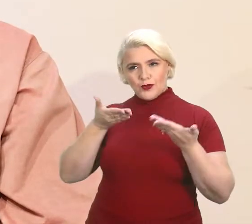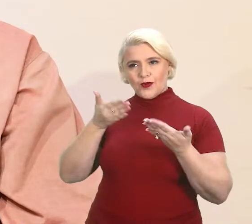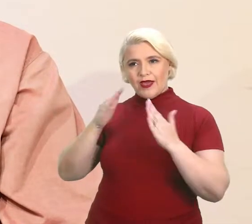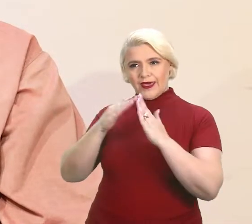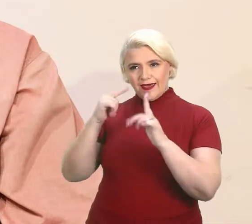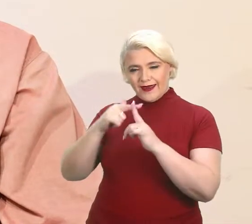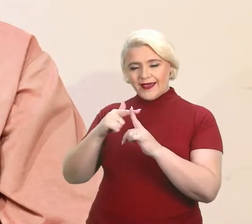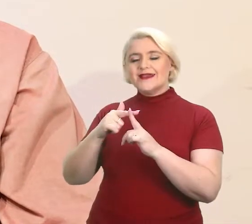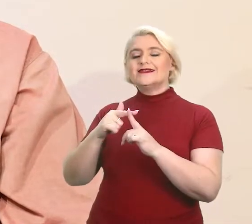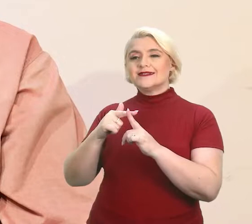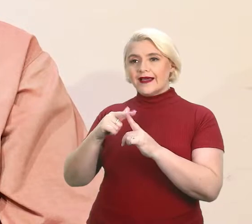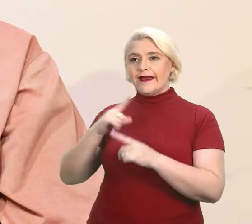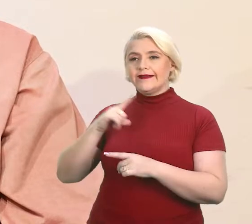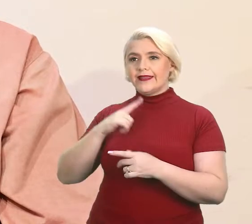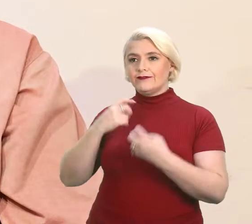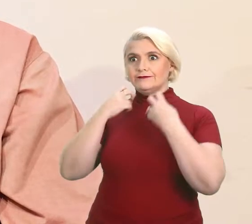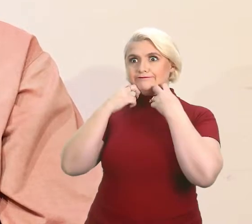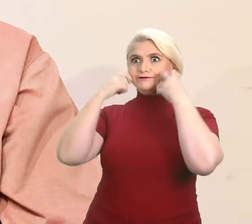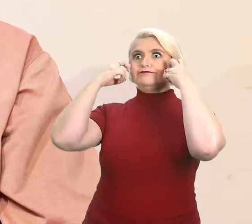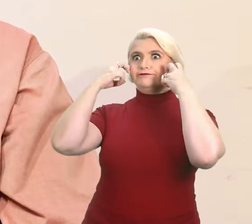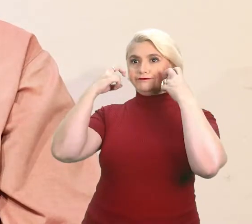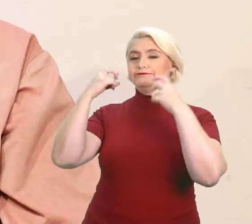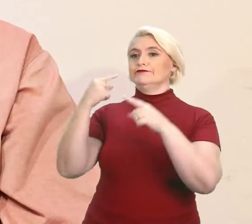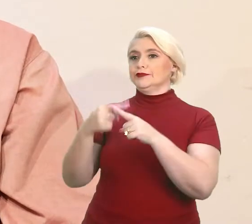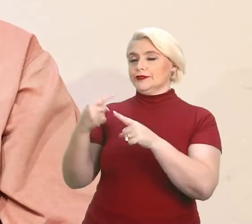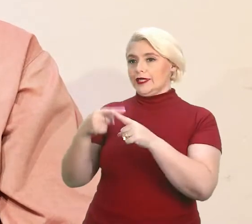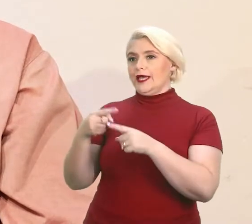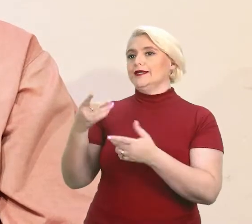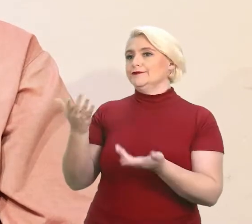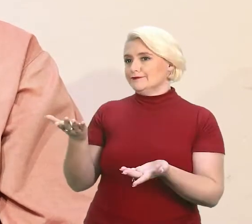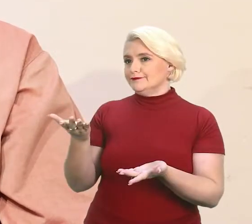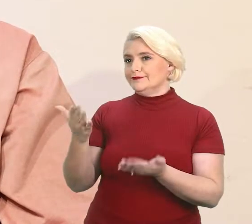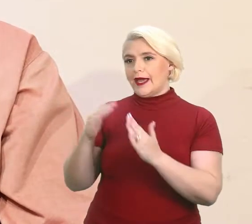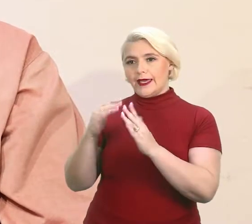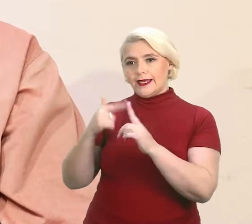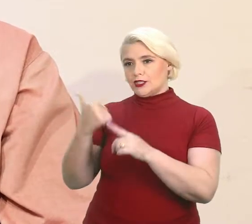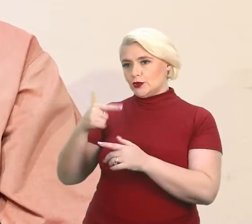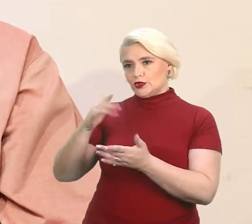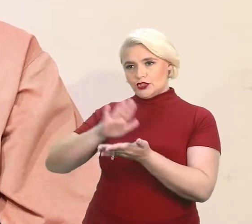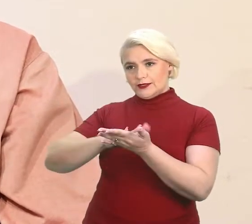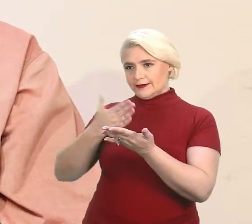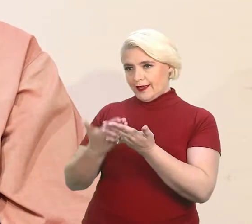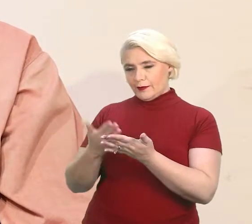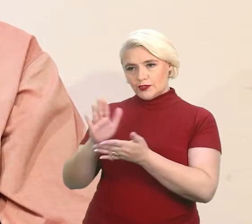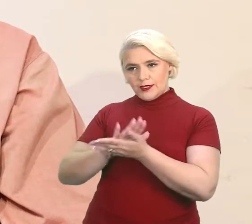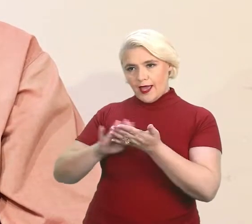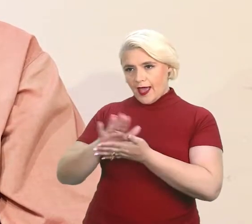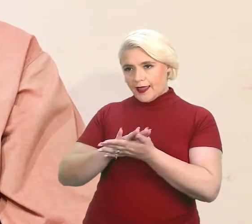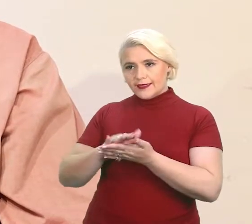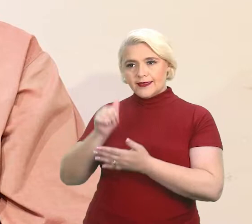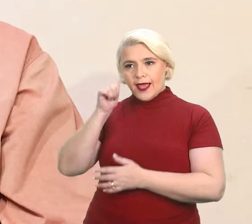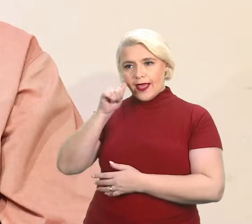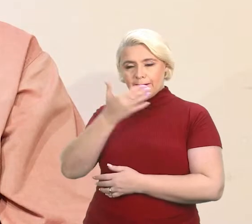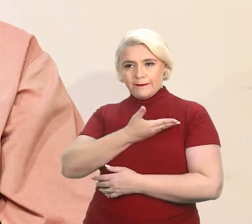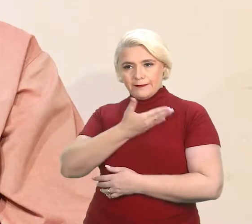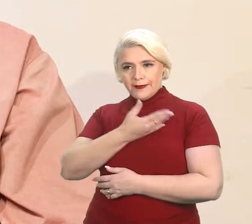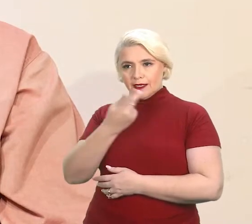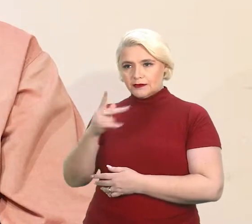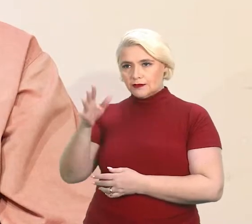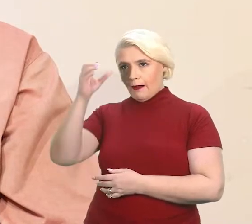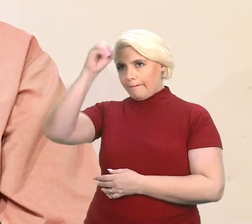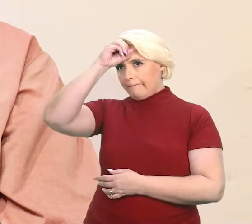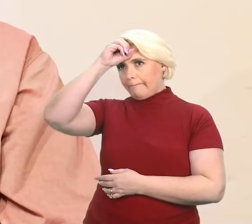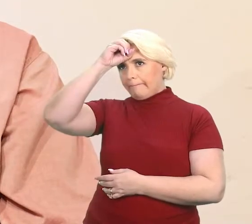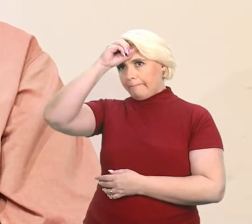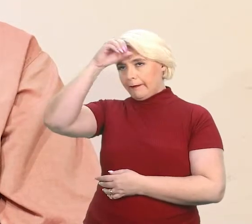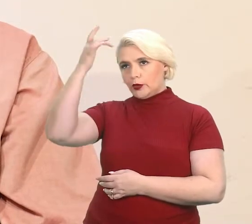igreja e que lá pagou o maior mico porque a igreja não tinha Libras e as moças não entendiam a mensagem,